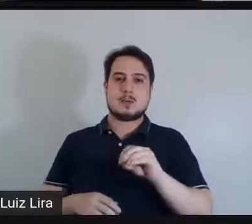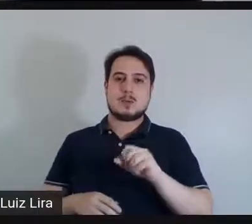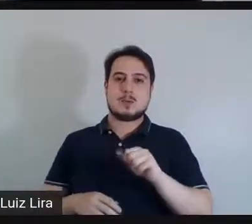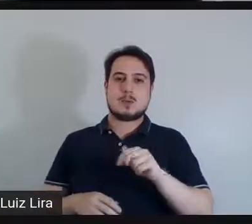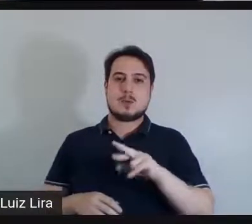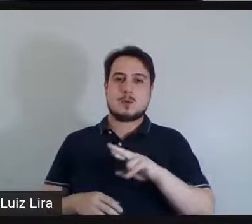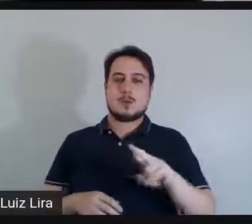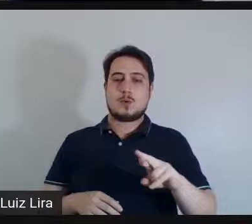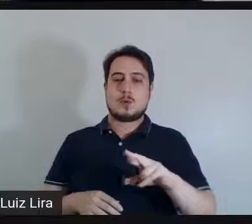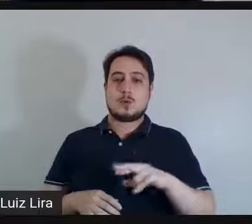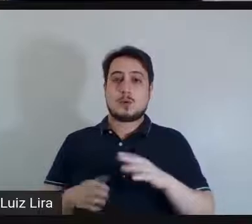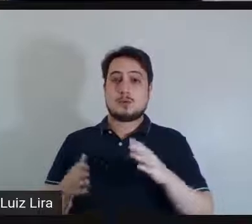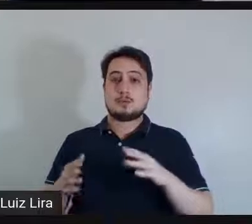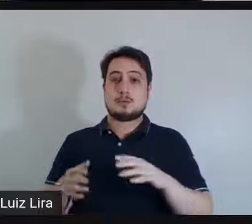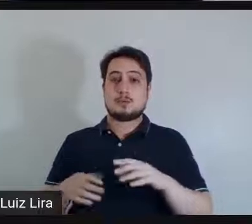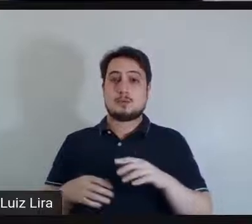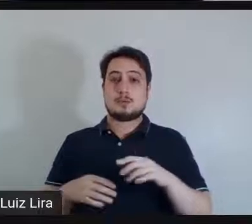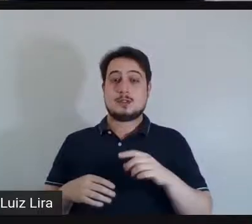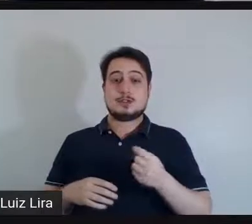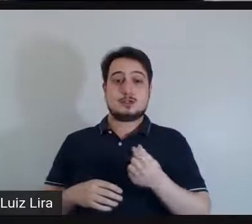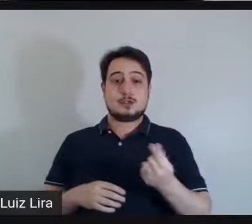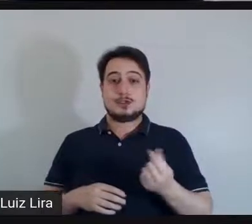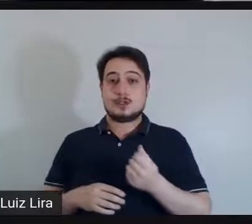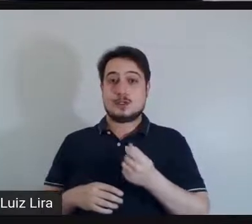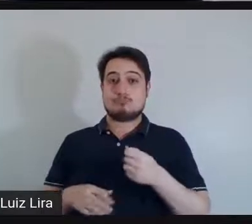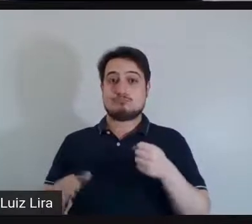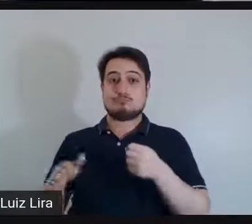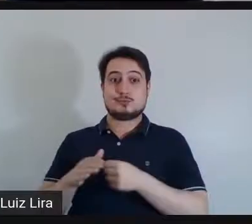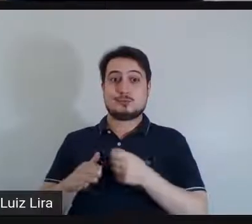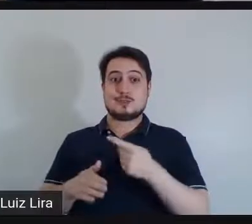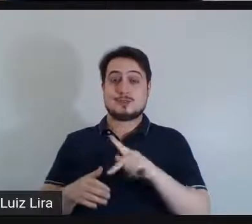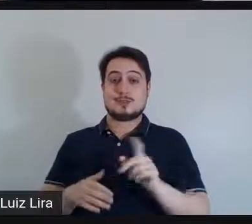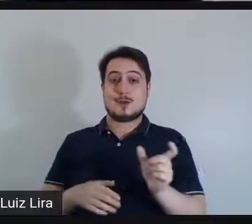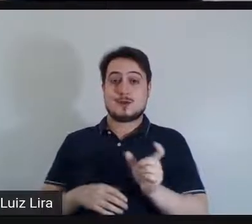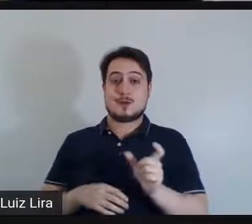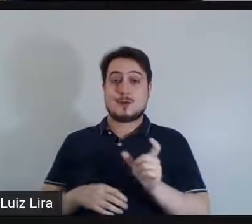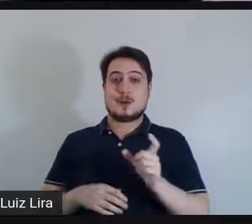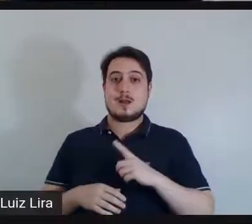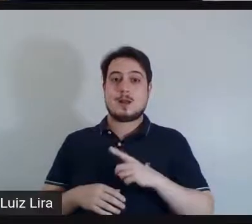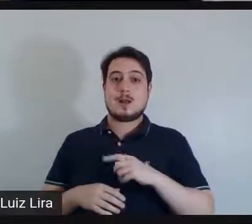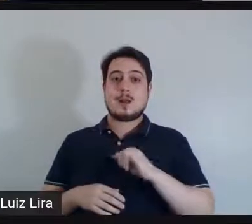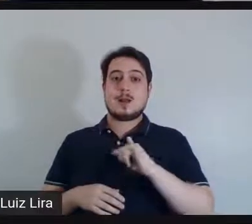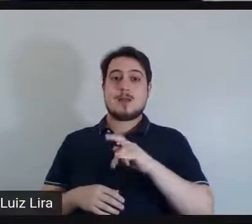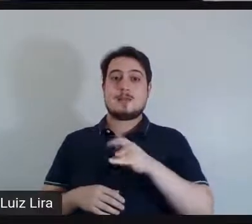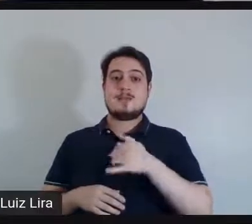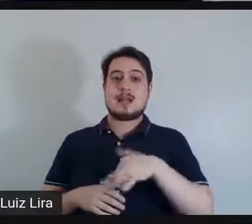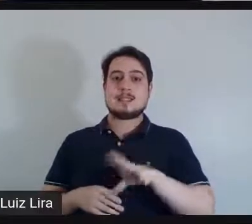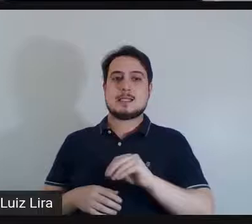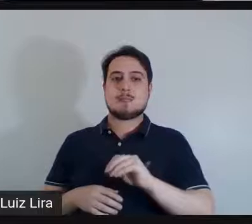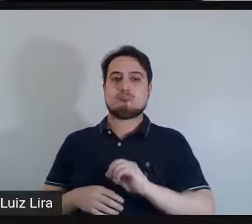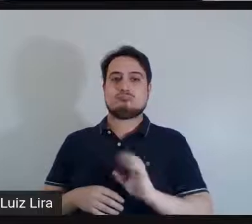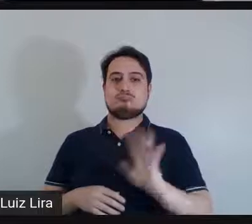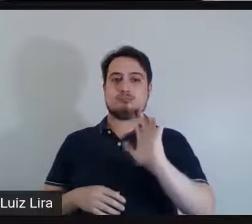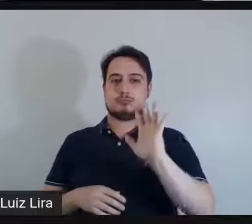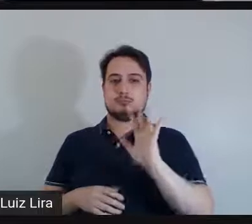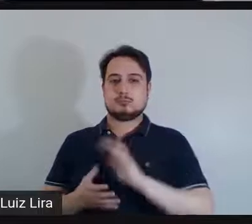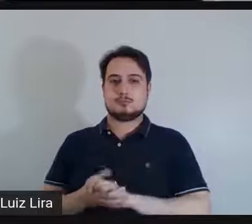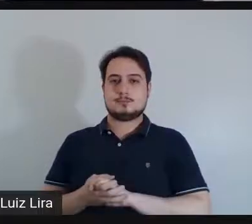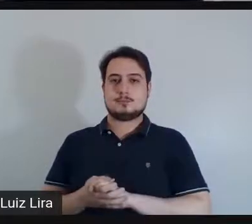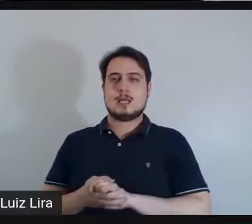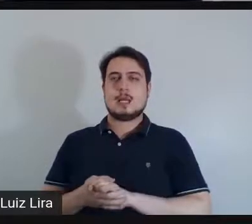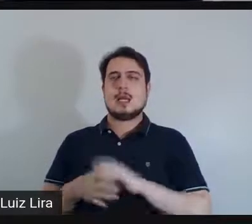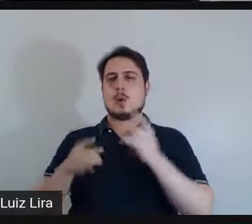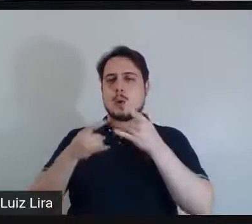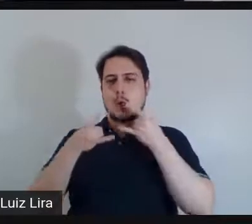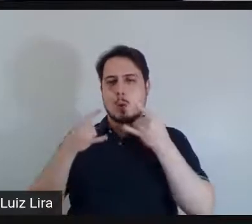50. Mas, o dinheiro aparecia na tua conta, né, que a inflação comia tudo. Então, assim, será que eu estou comprando a máscara